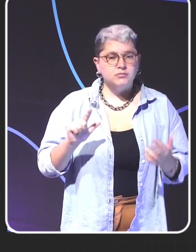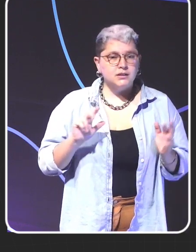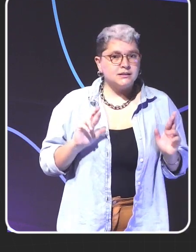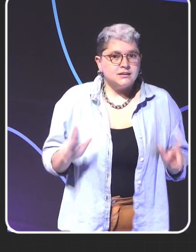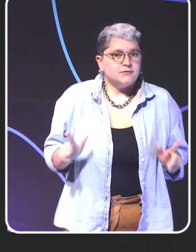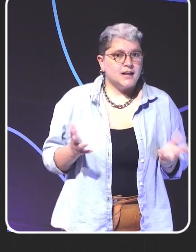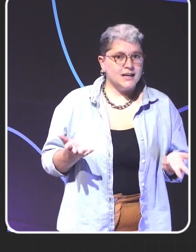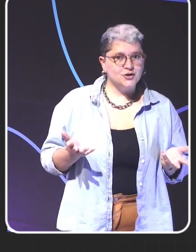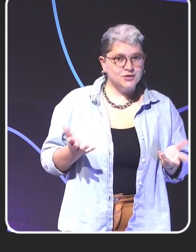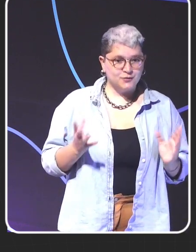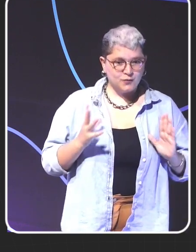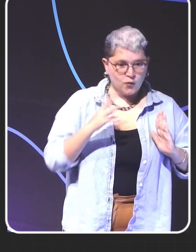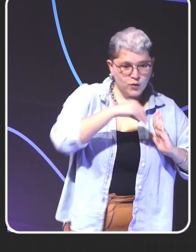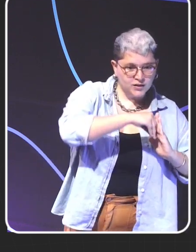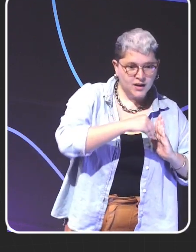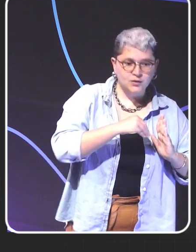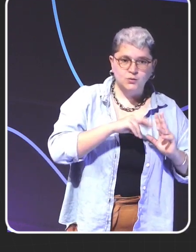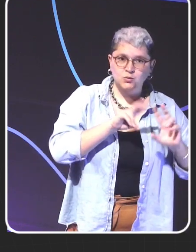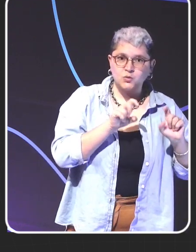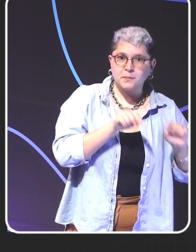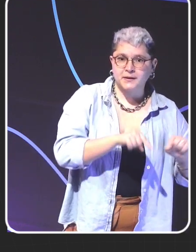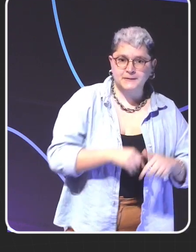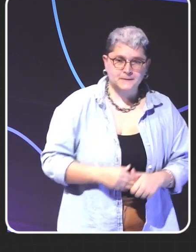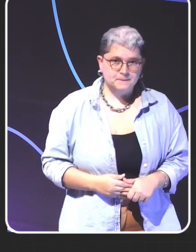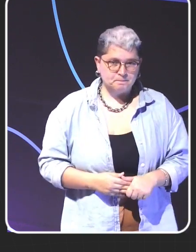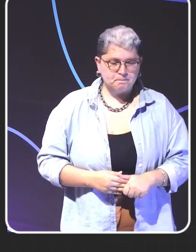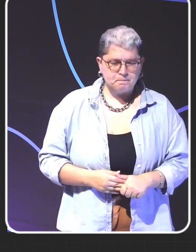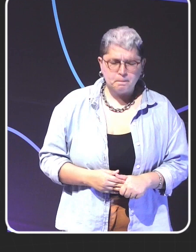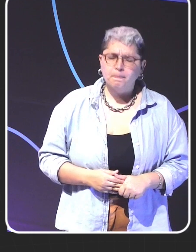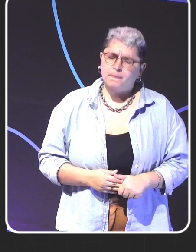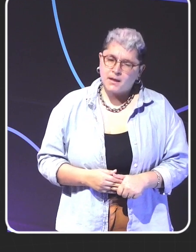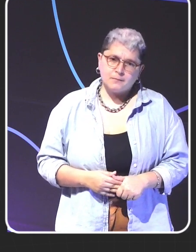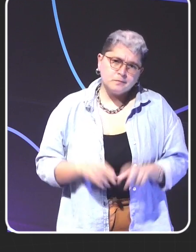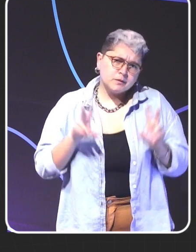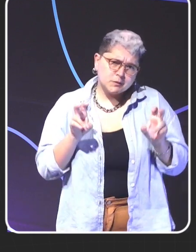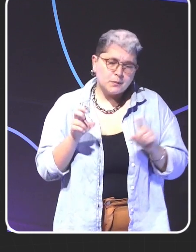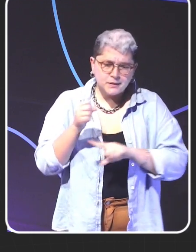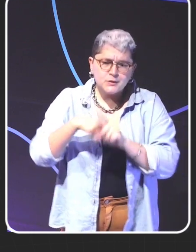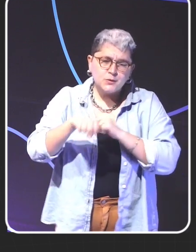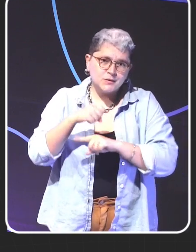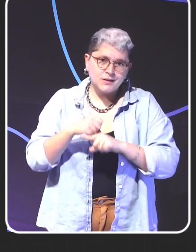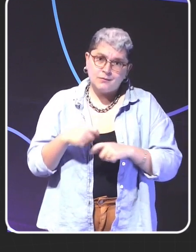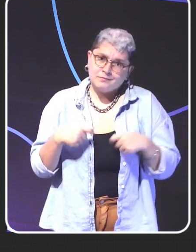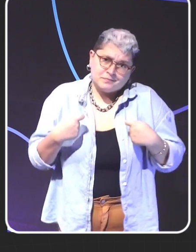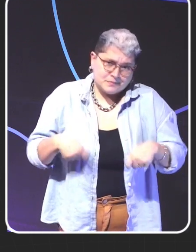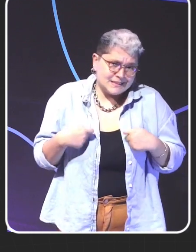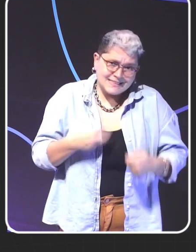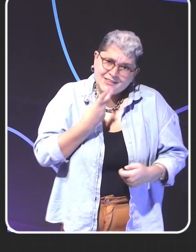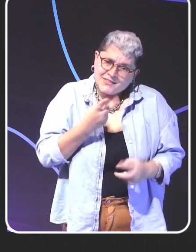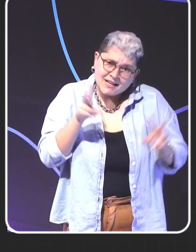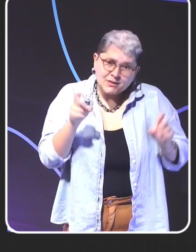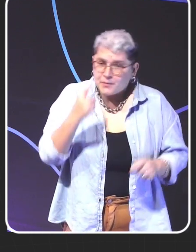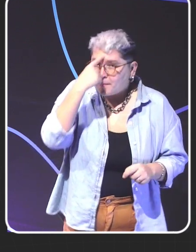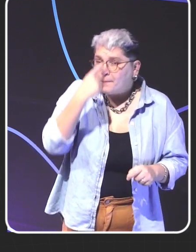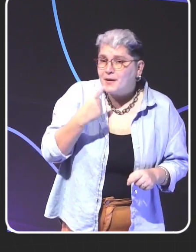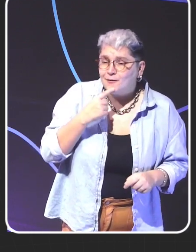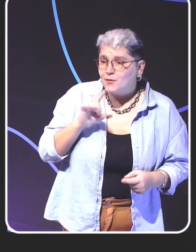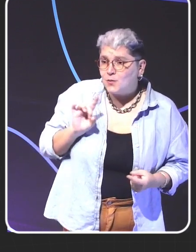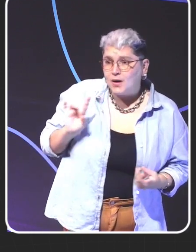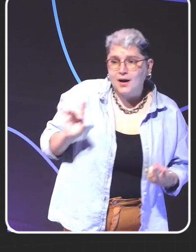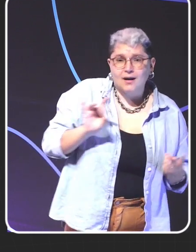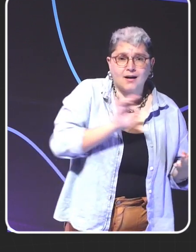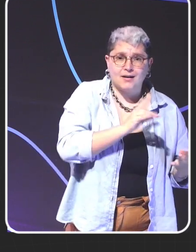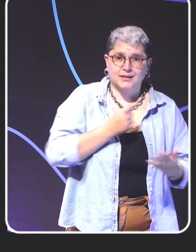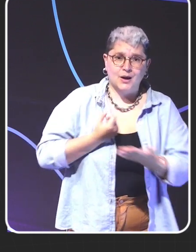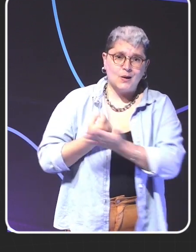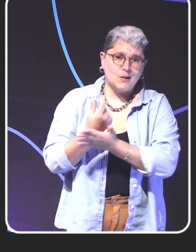sobre varejo. E ainda sobre a questão social, não tem como não abordar sobre o perfil do consumidor. Esse